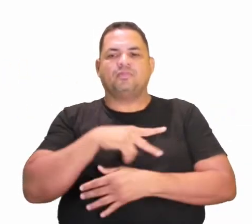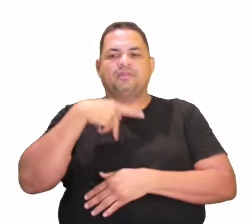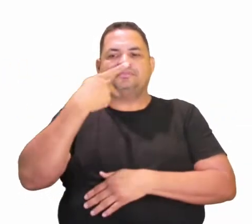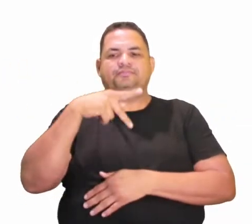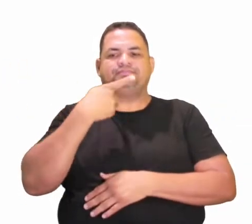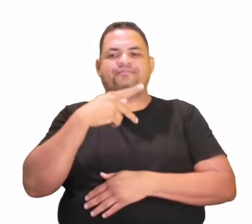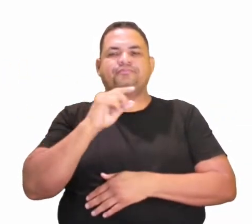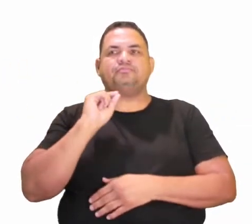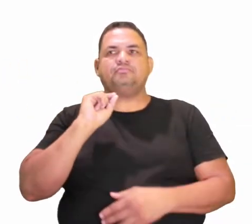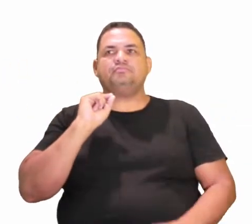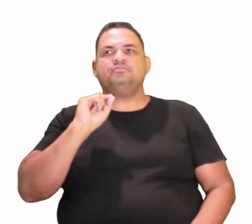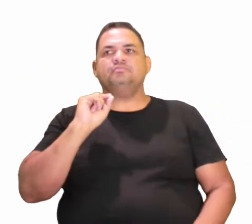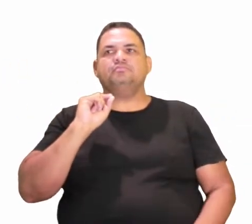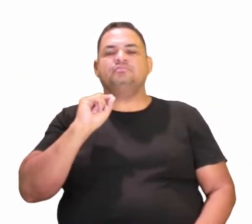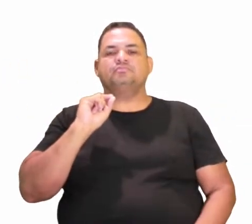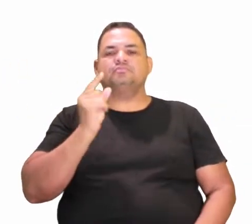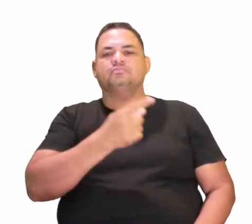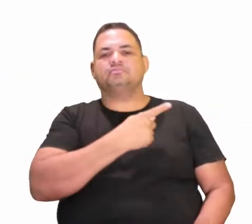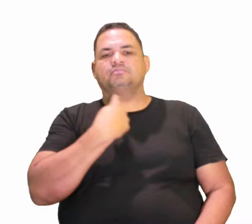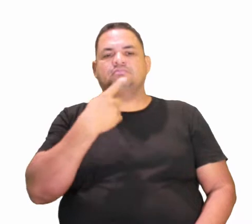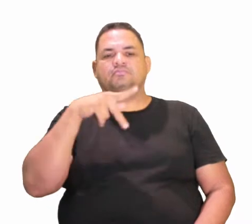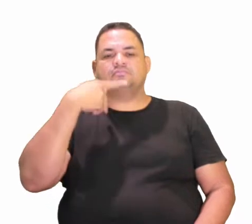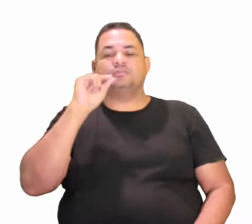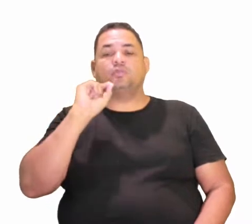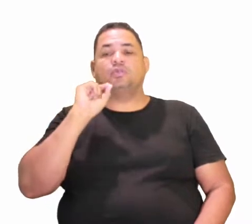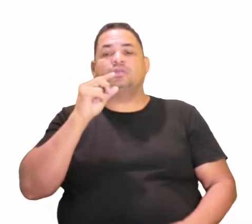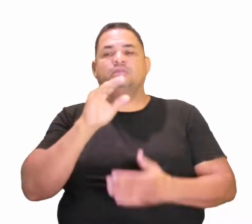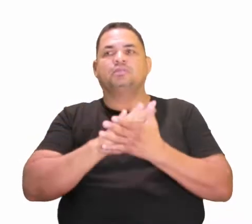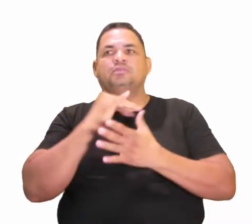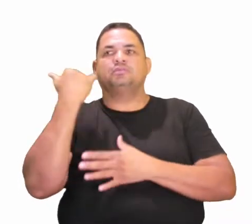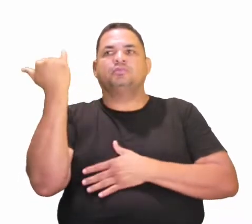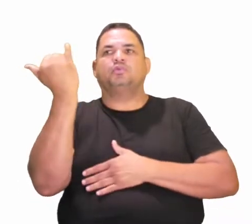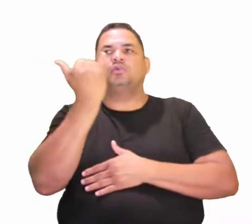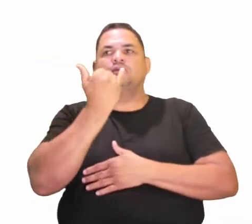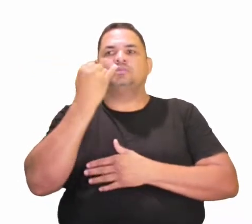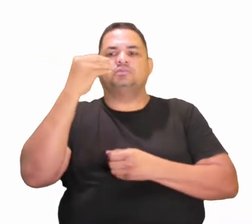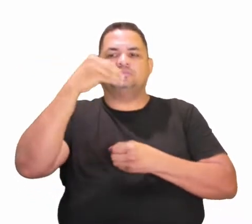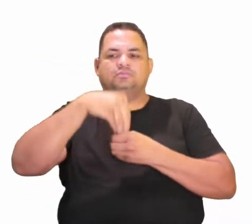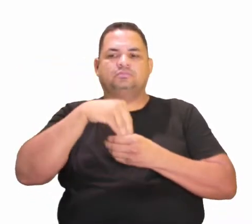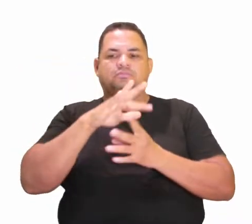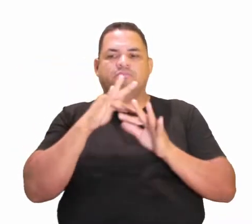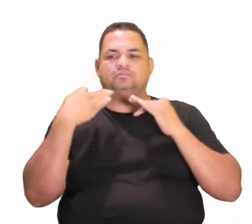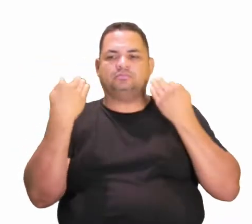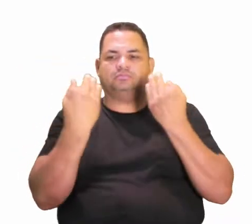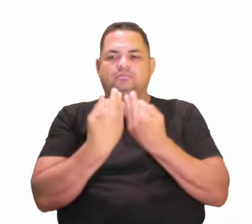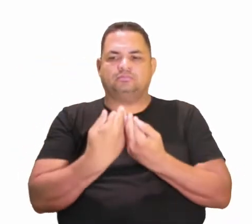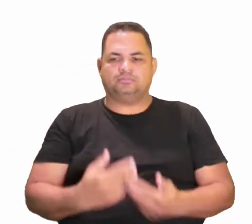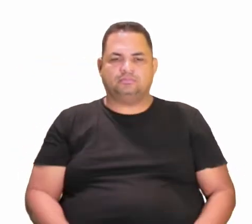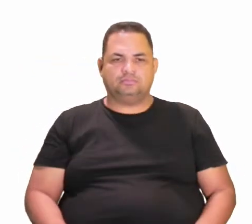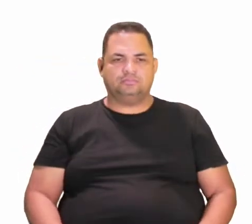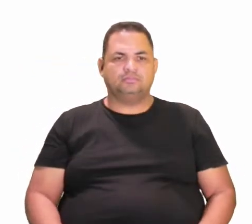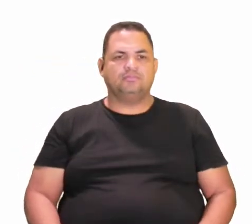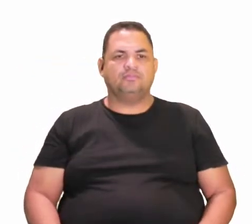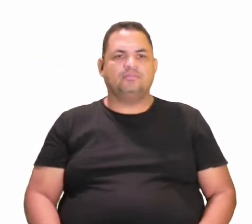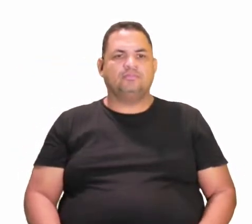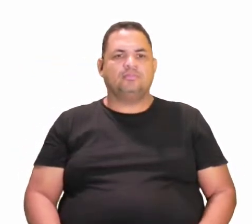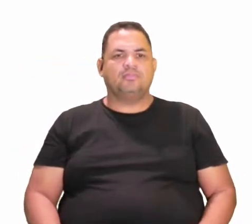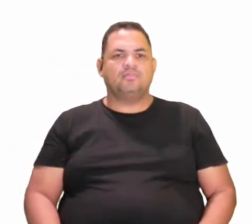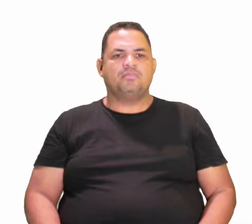dizer, para nós falarmos sobre o que é importante numa família. Primeira situação,